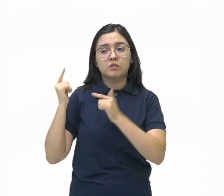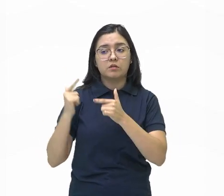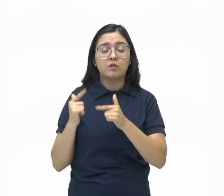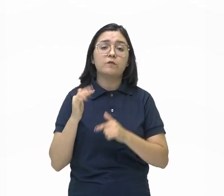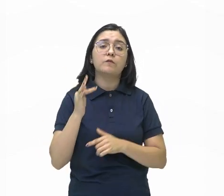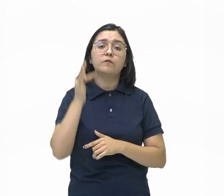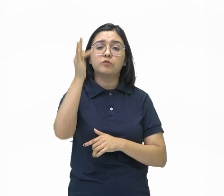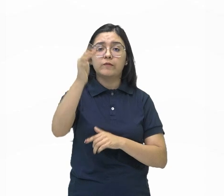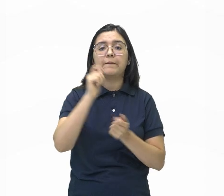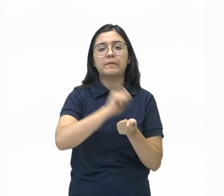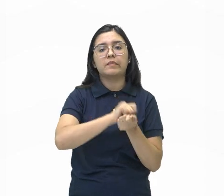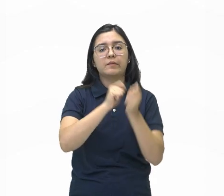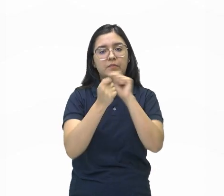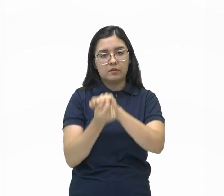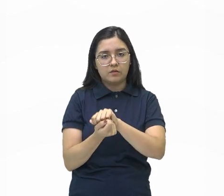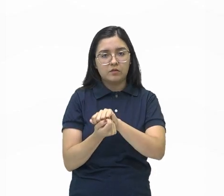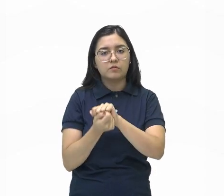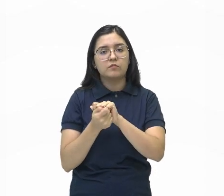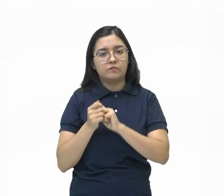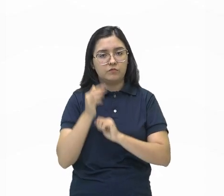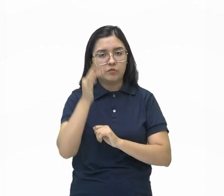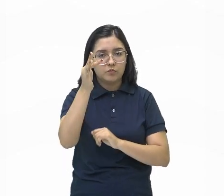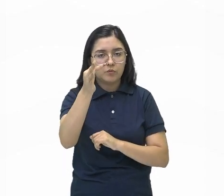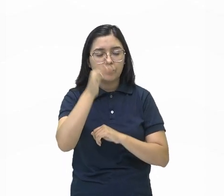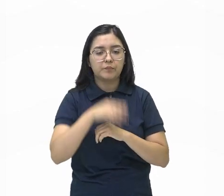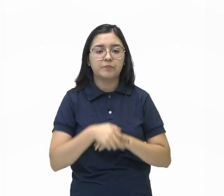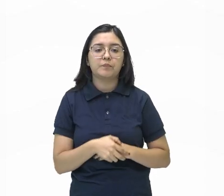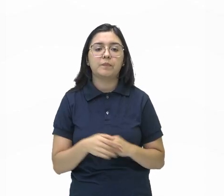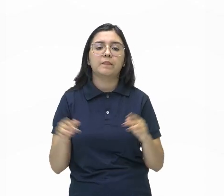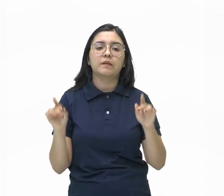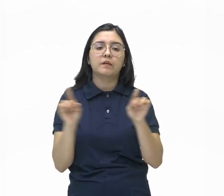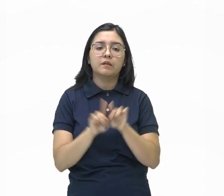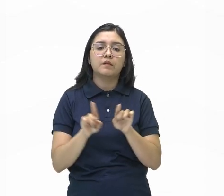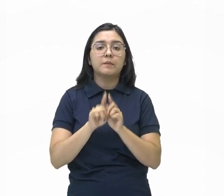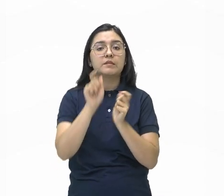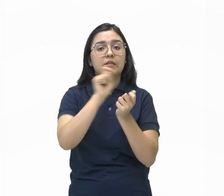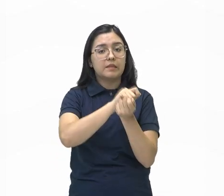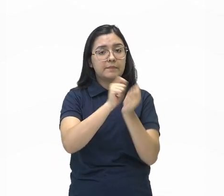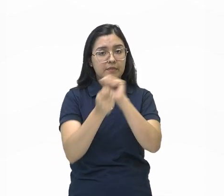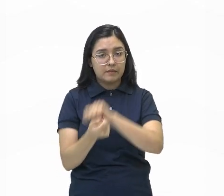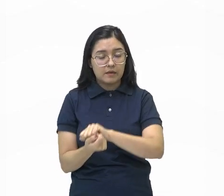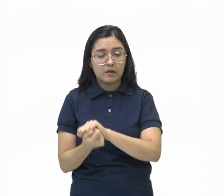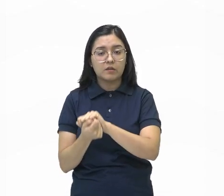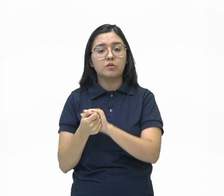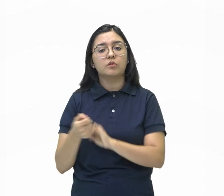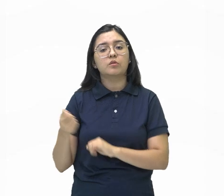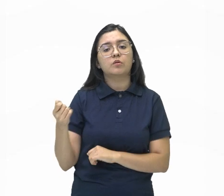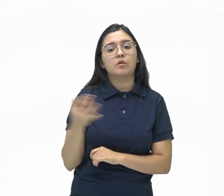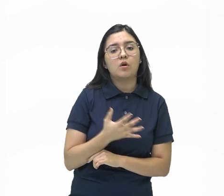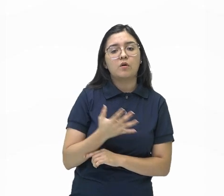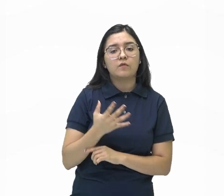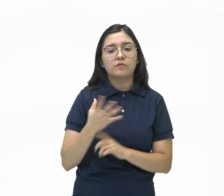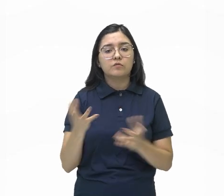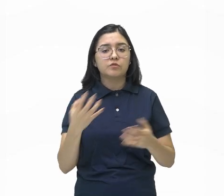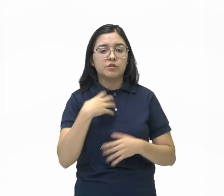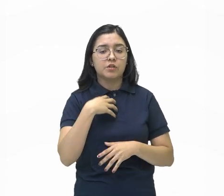se aperfeiçoar daqui mais algum tempo, né? E também se adaptar à nova forma de